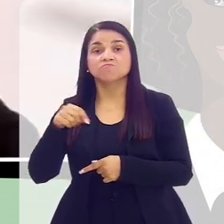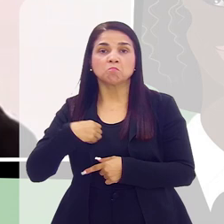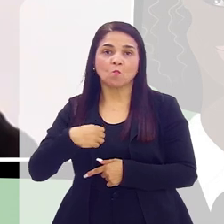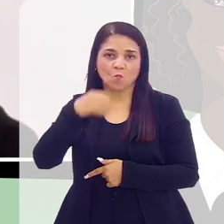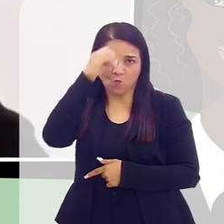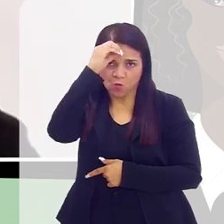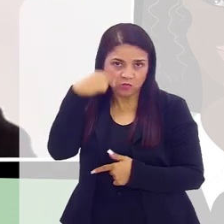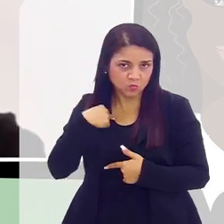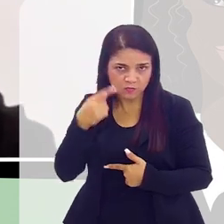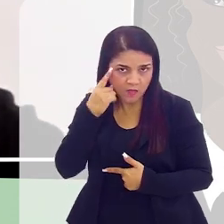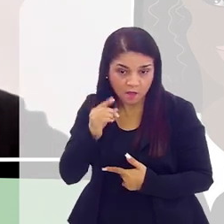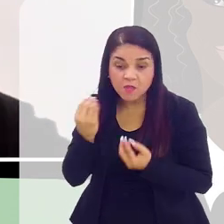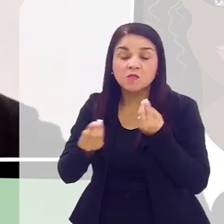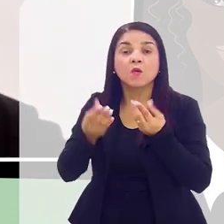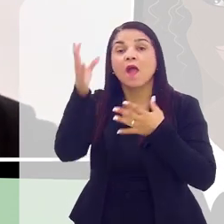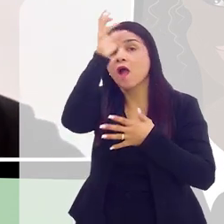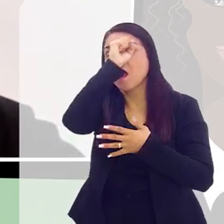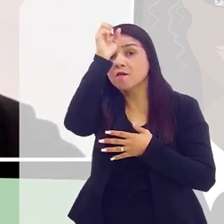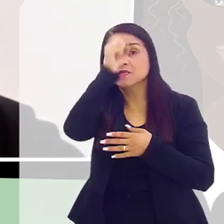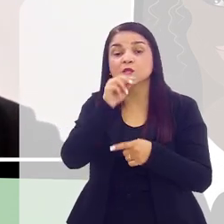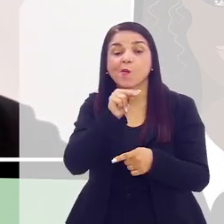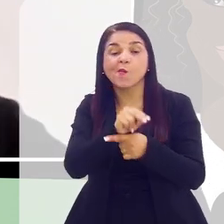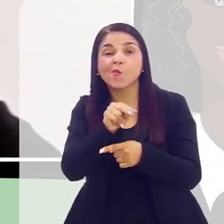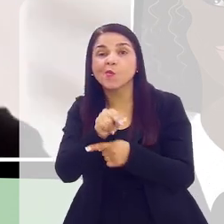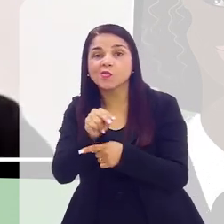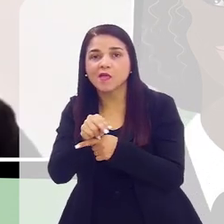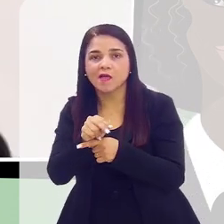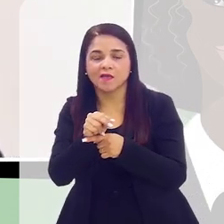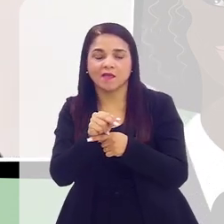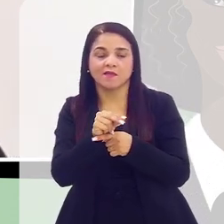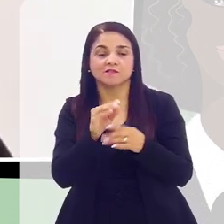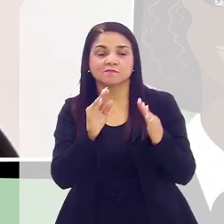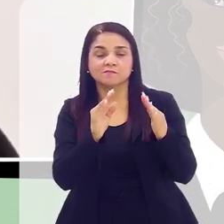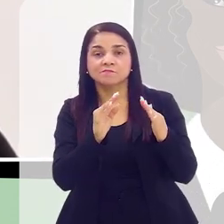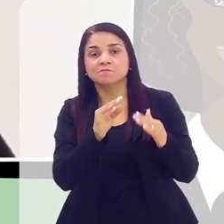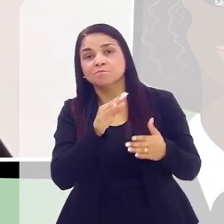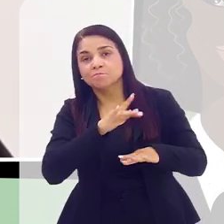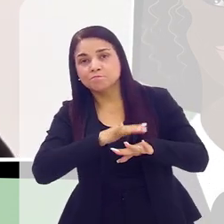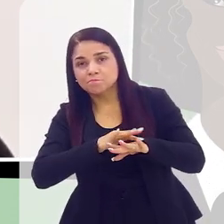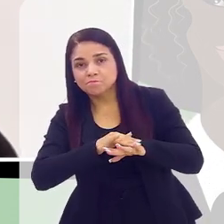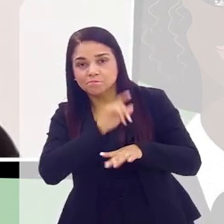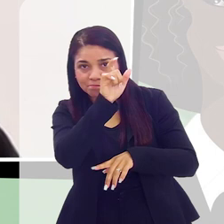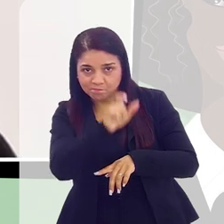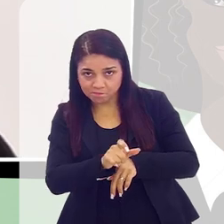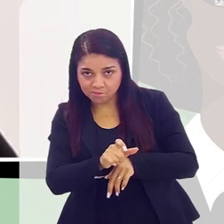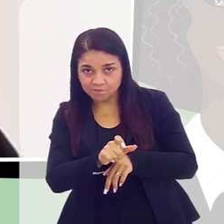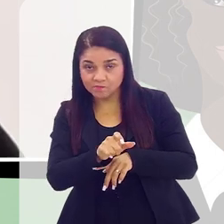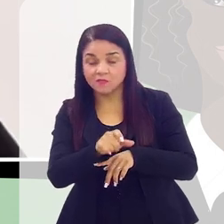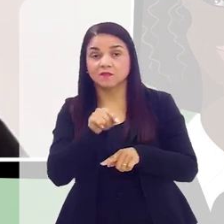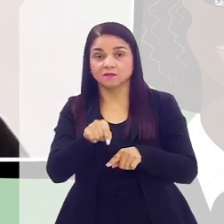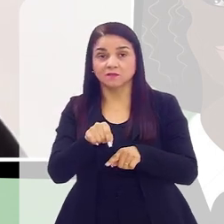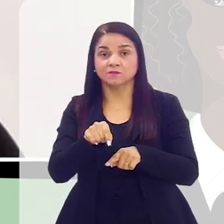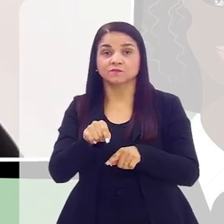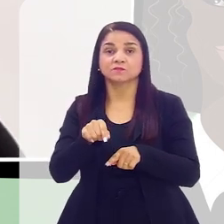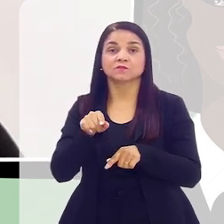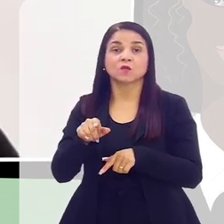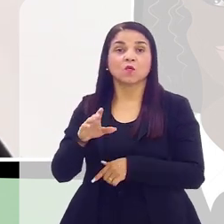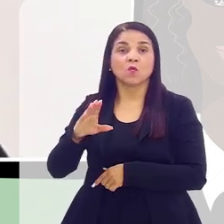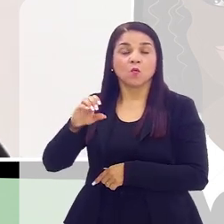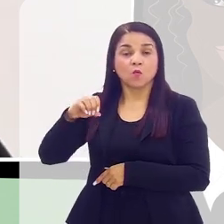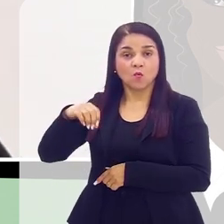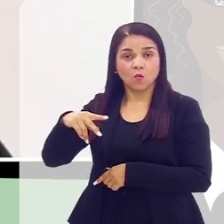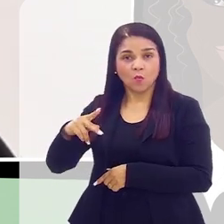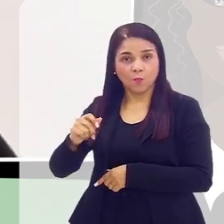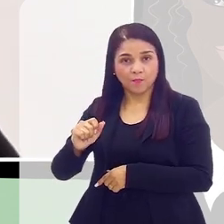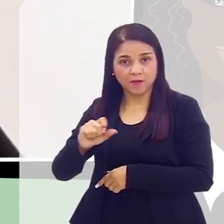ajudar as famílias cuidarem dessas pessoas no domicílio. Isso é o voluntário local, é o agente compassivo local. O